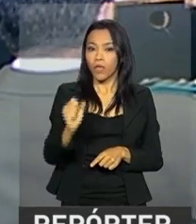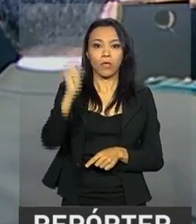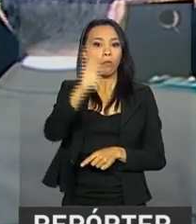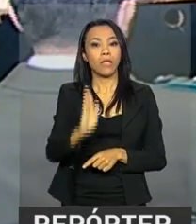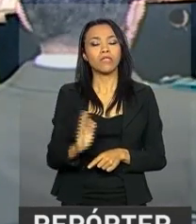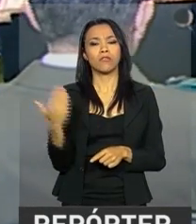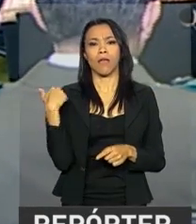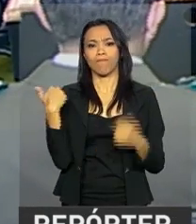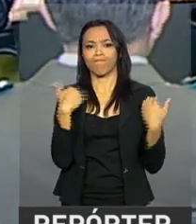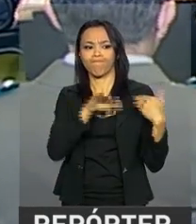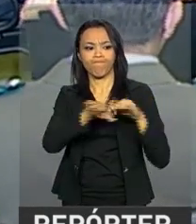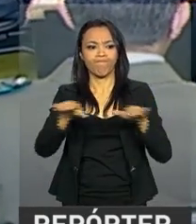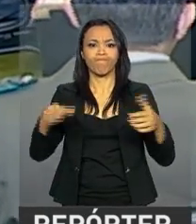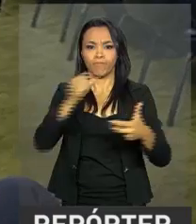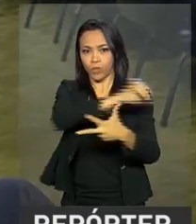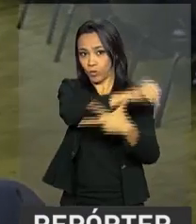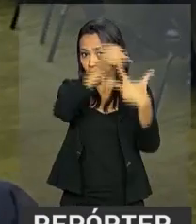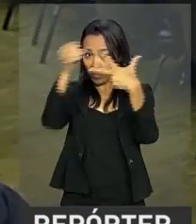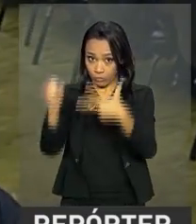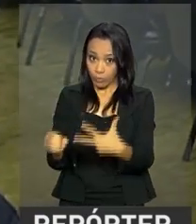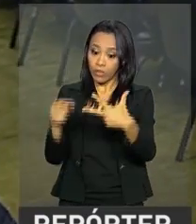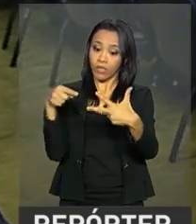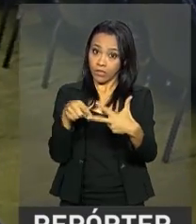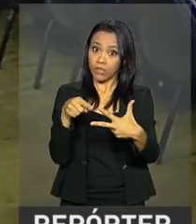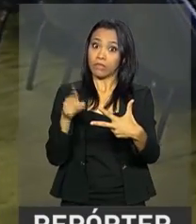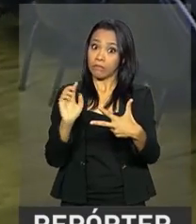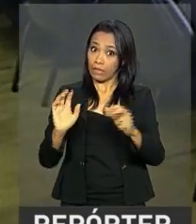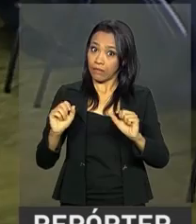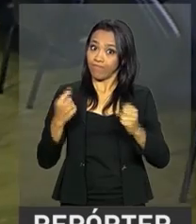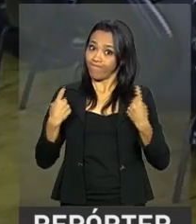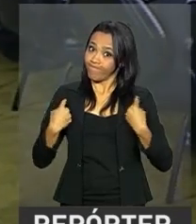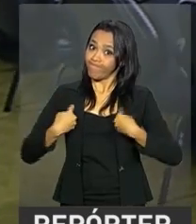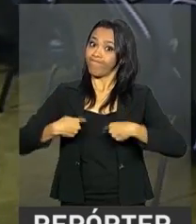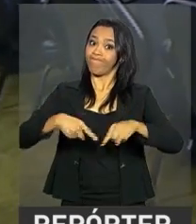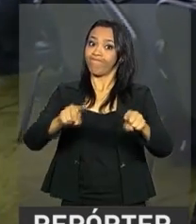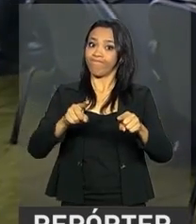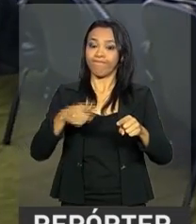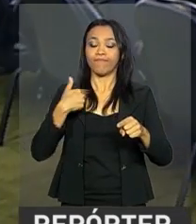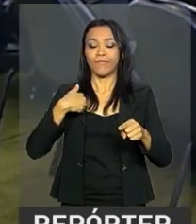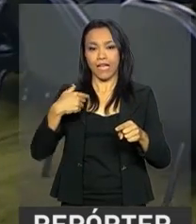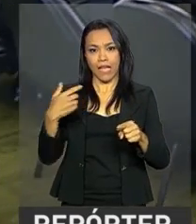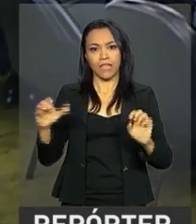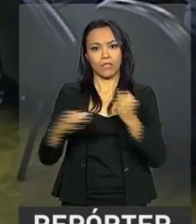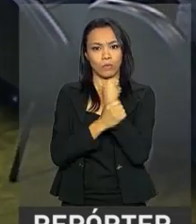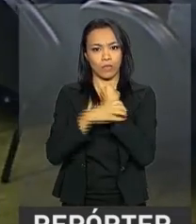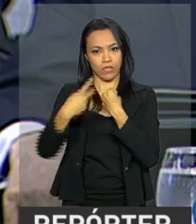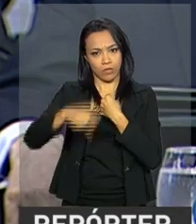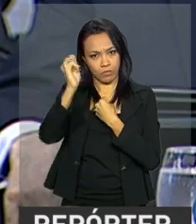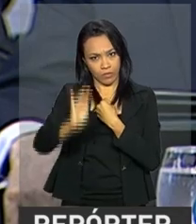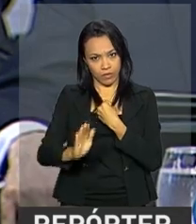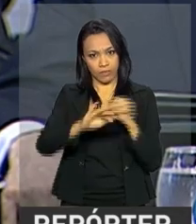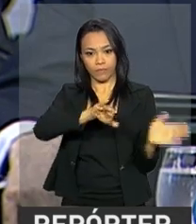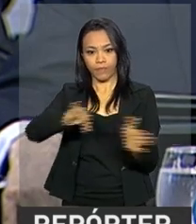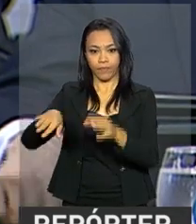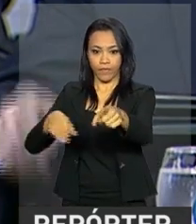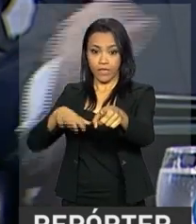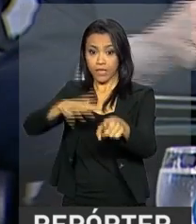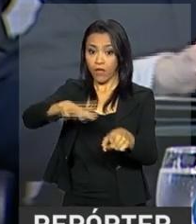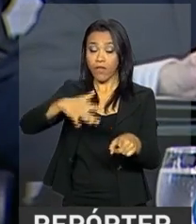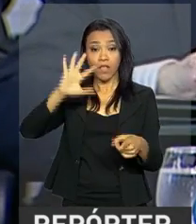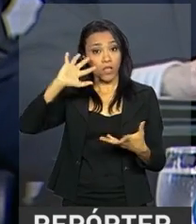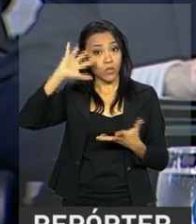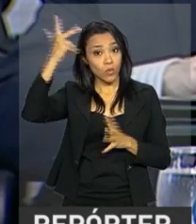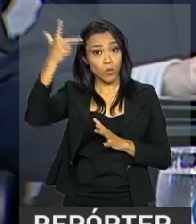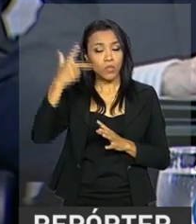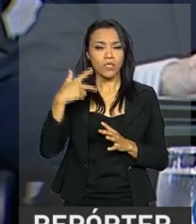poderes executivo legislativo e judiciário para enfrentar a questão da segurança no país o talvez a solução é que haja um meio